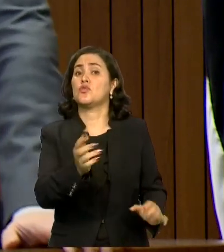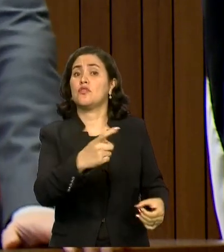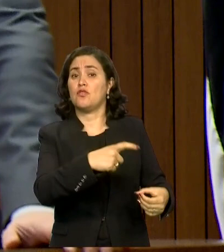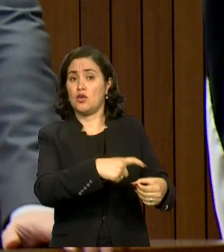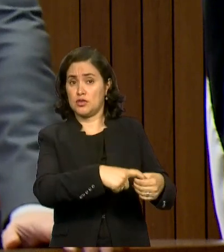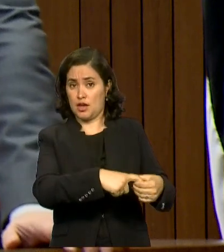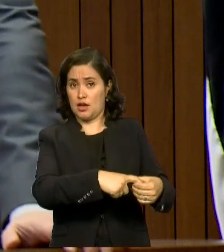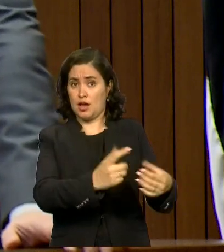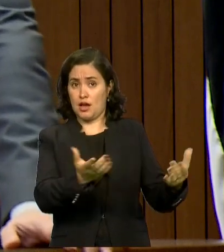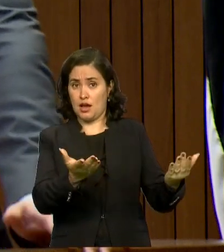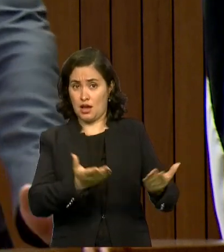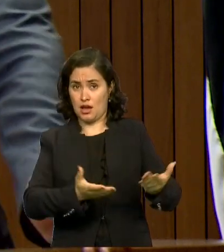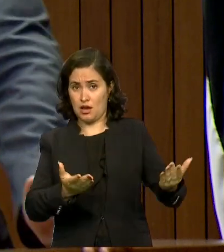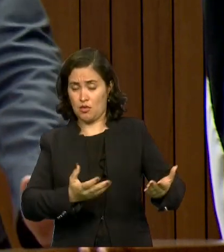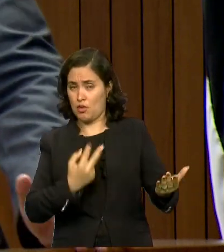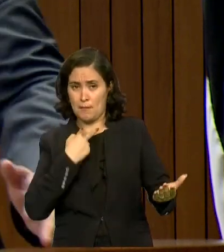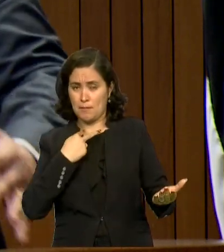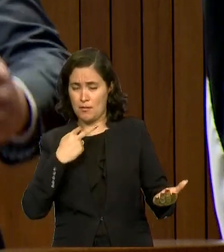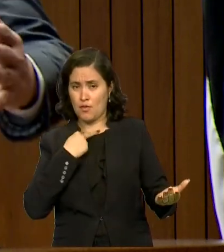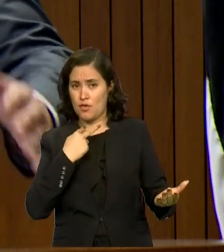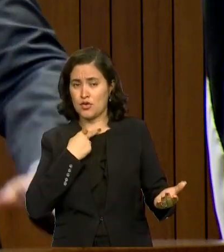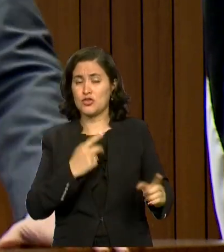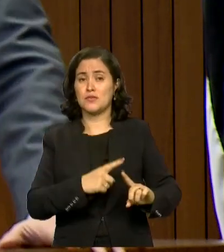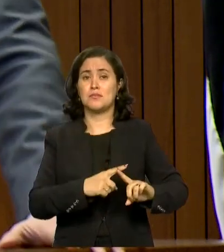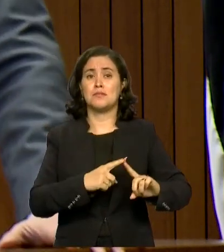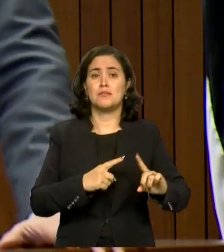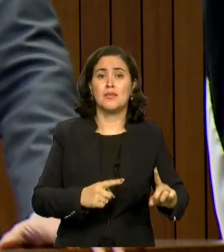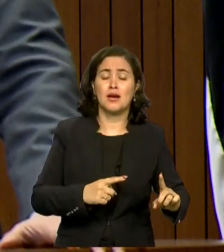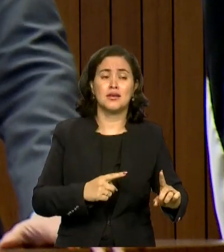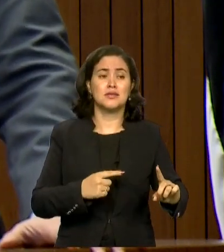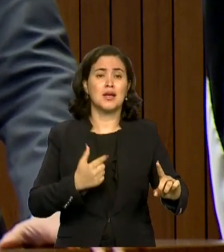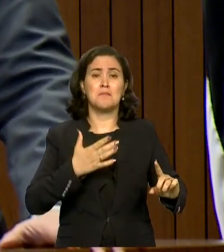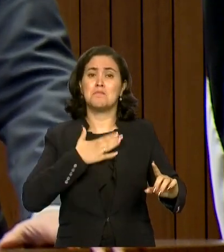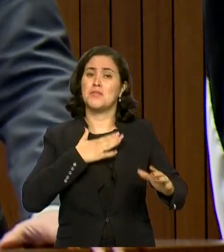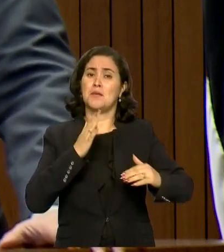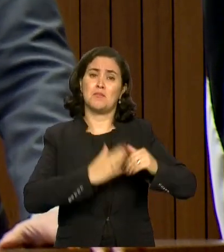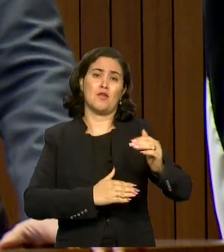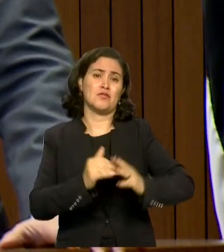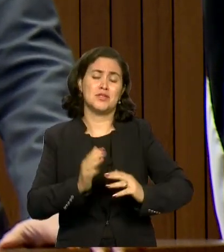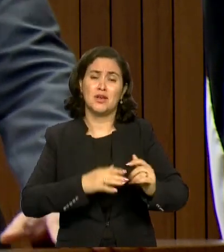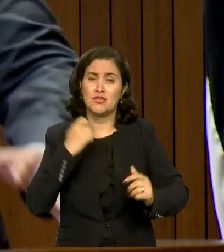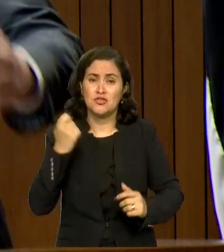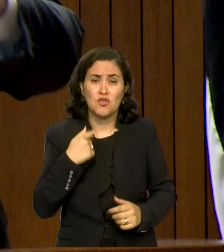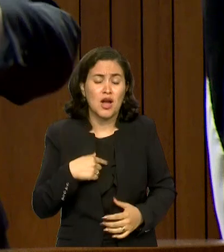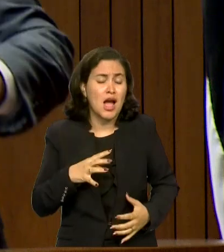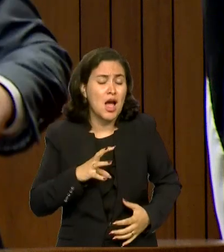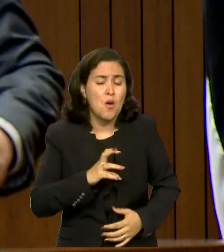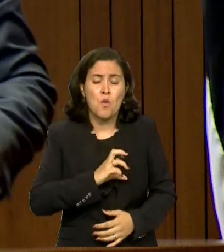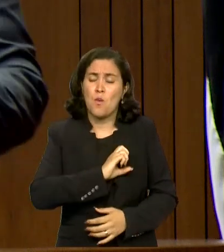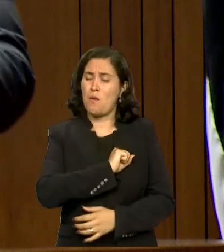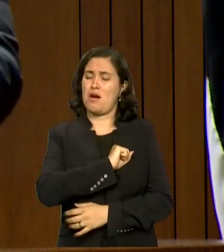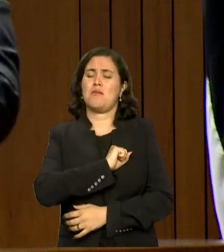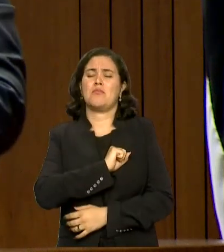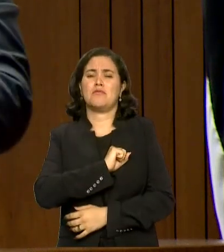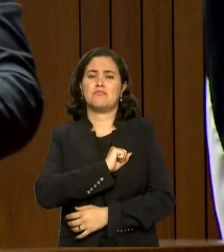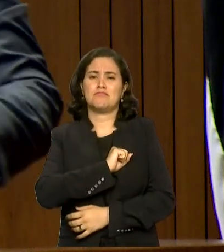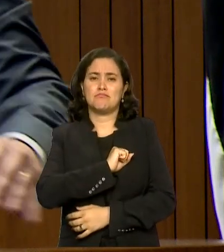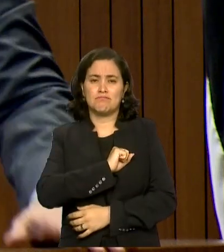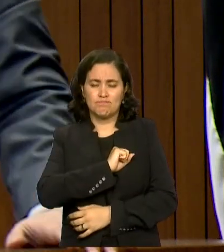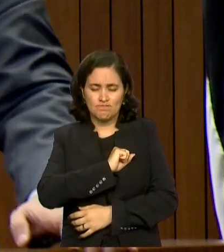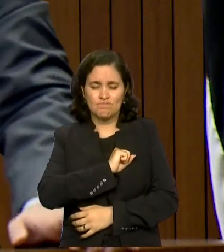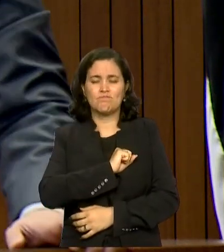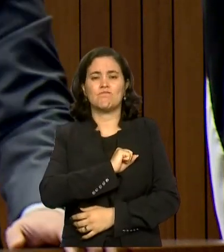cargo na mesa, mas é a profissão que eu sei fazer, é tudo aquilo que eu amo, que eu gosto, que realmente me satisfaz enquanto pessoa.